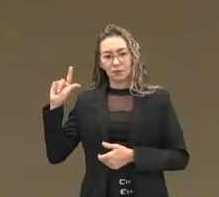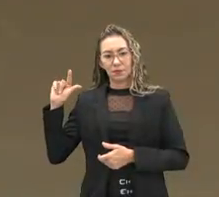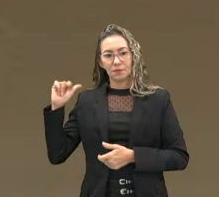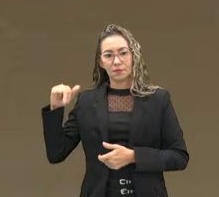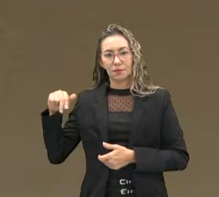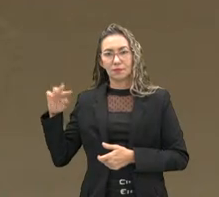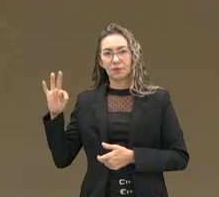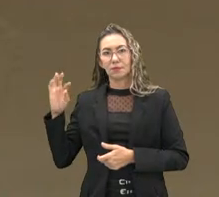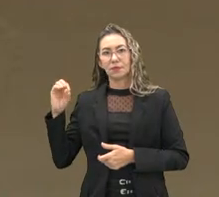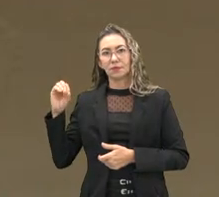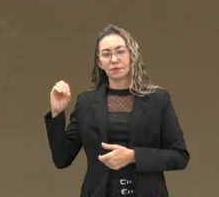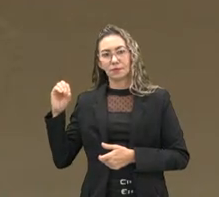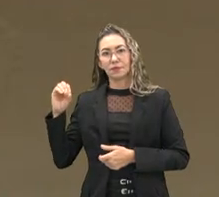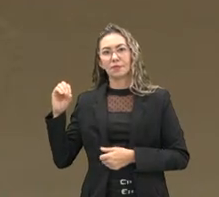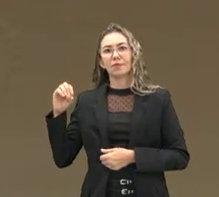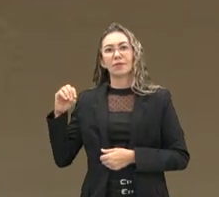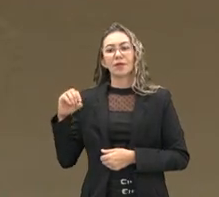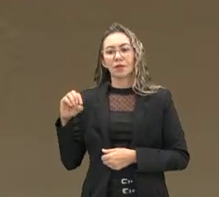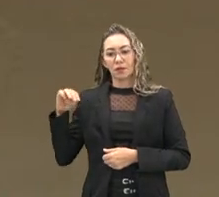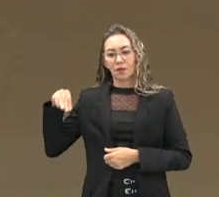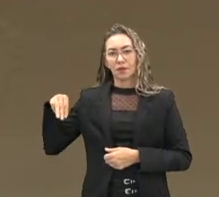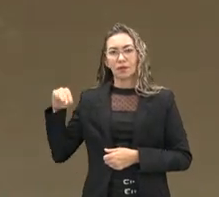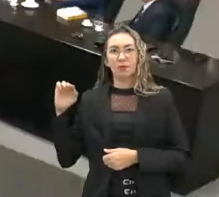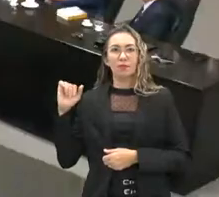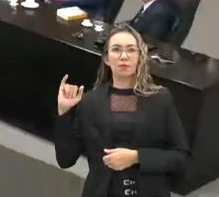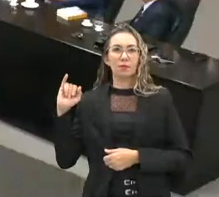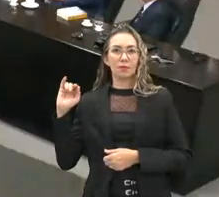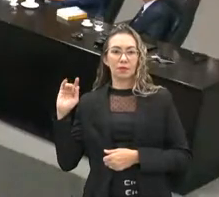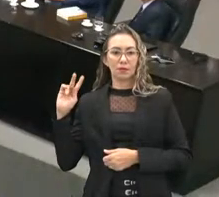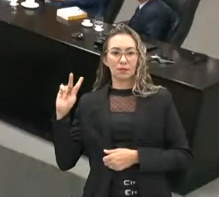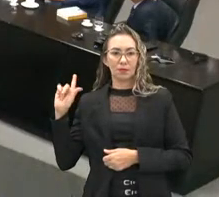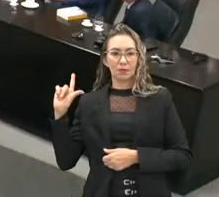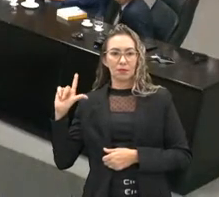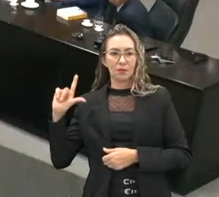Maria Luísa Miller, nesse evento.